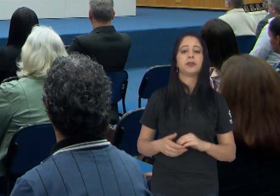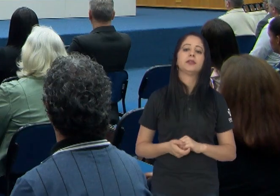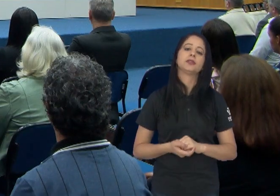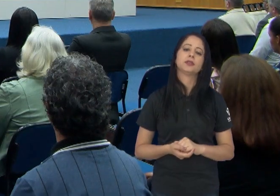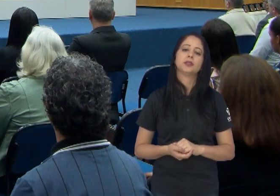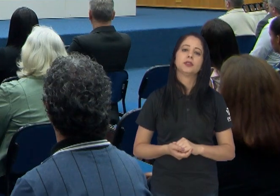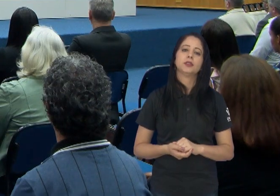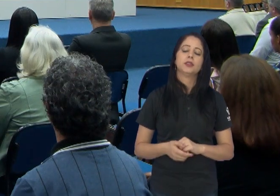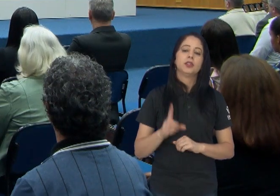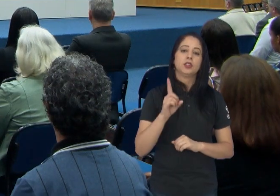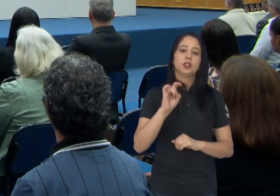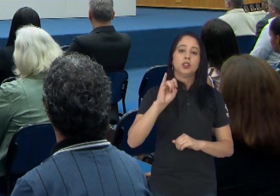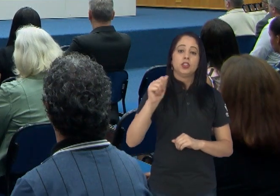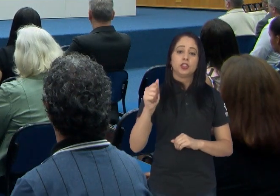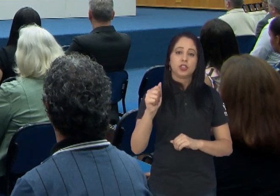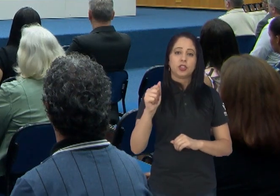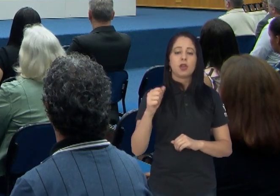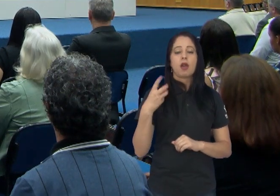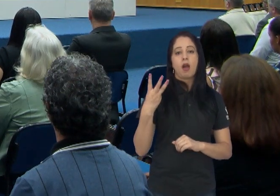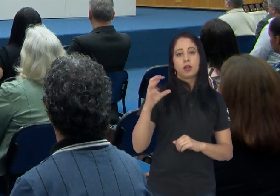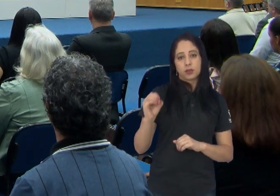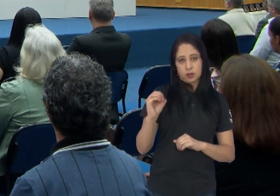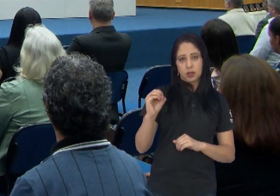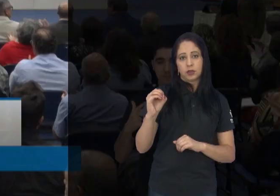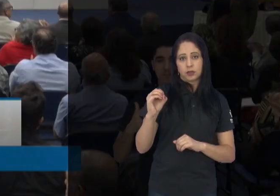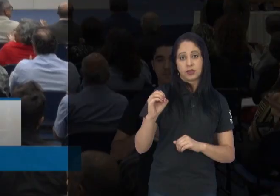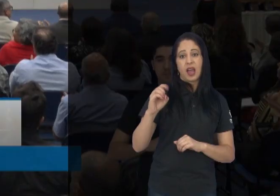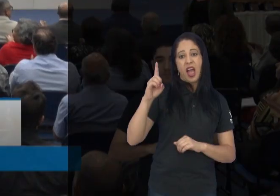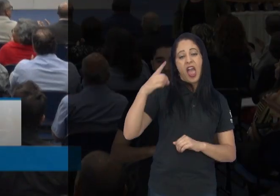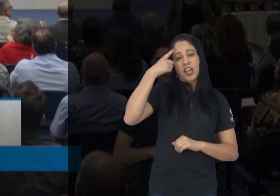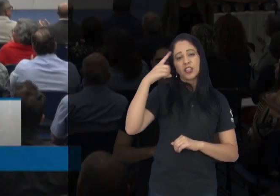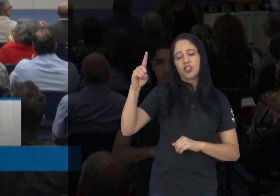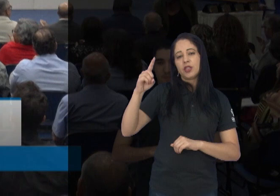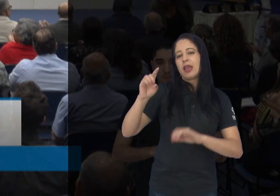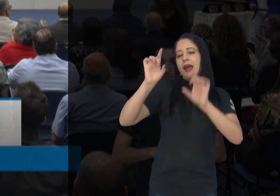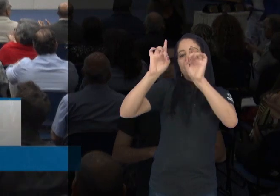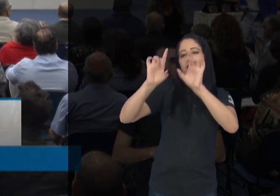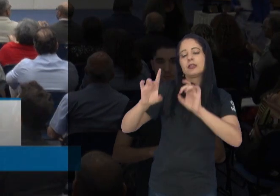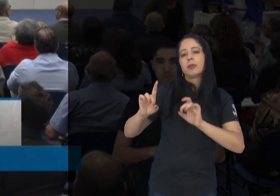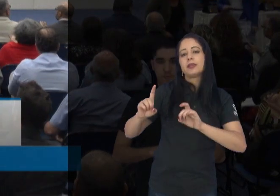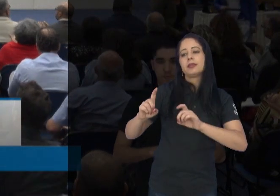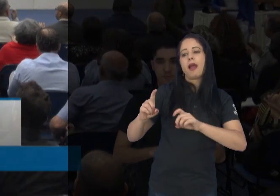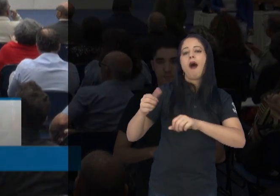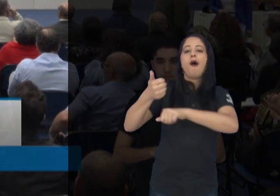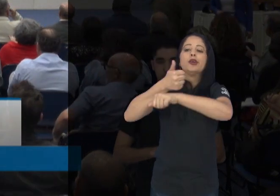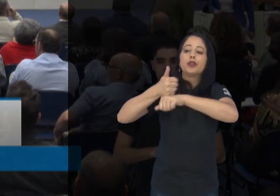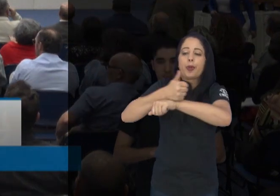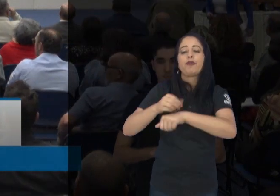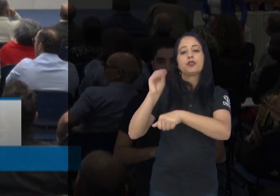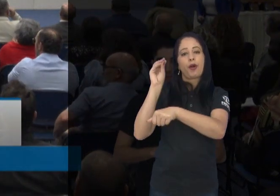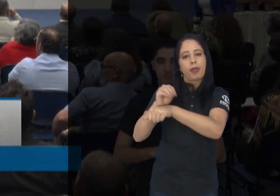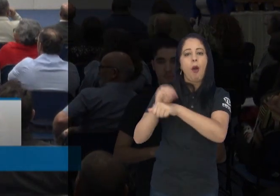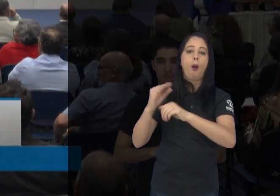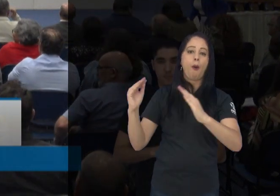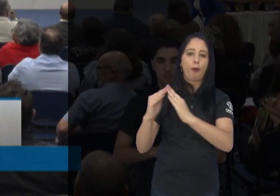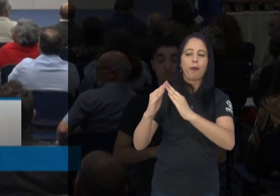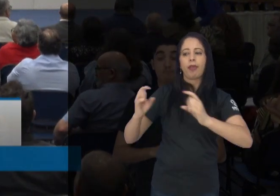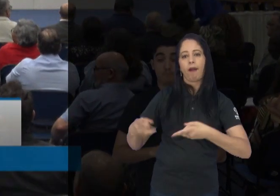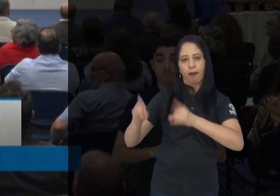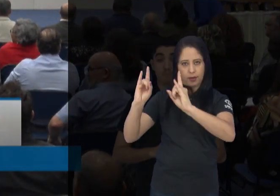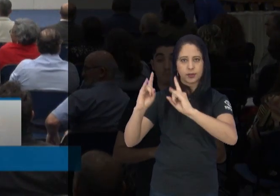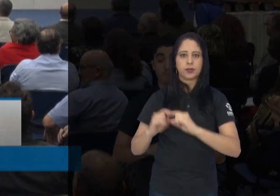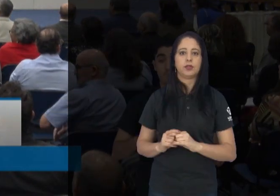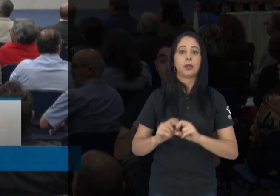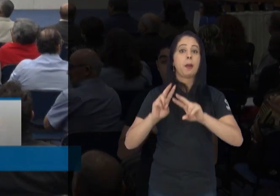dia 30 de novembro é comemorado o Dia do Síndico e, para marcar a data, a Câmara de São José dos Campos promoveu